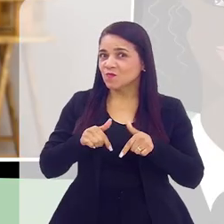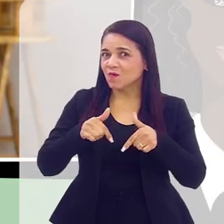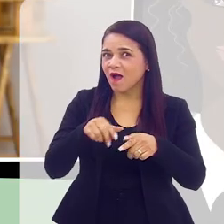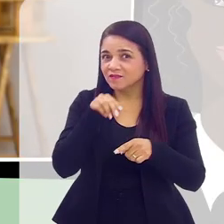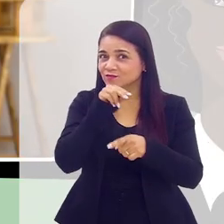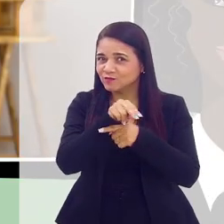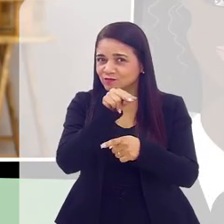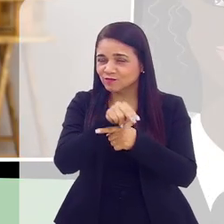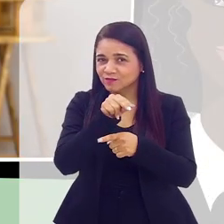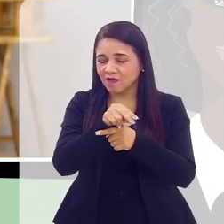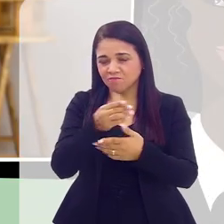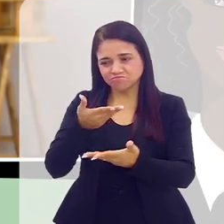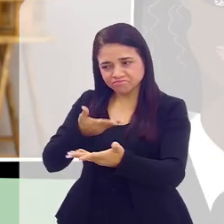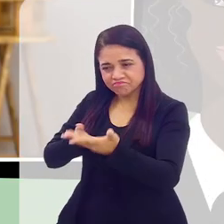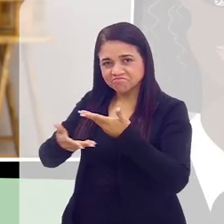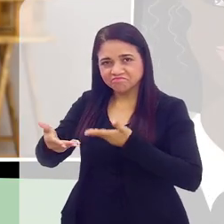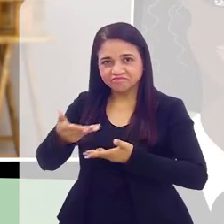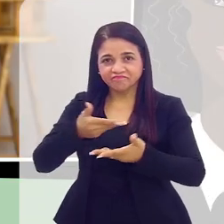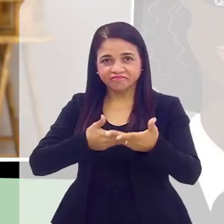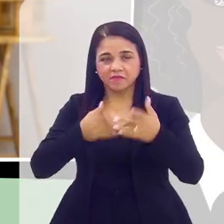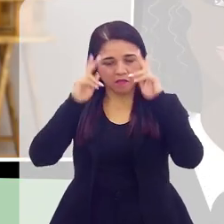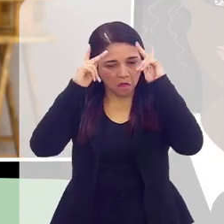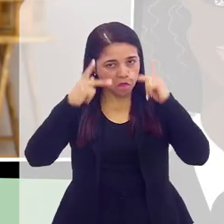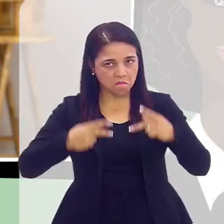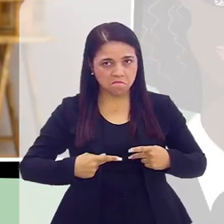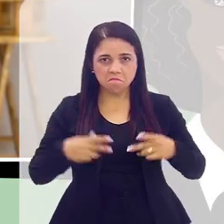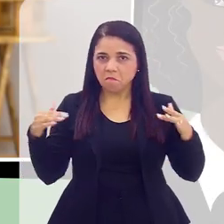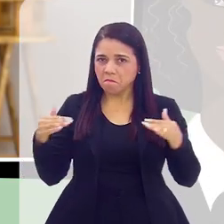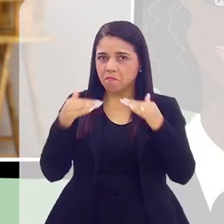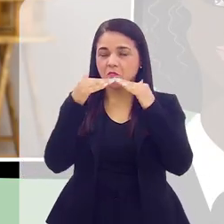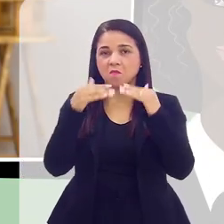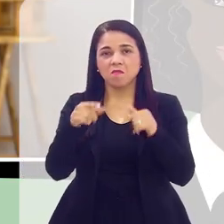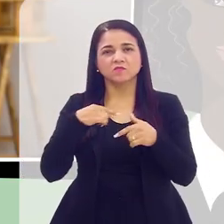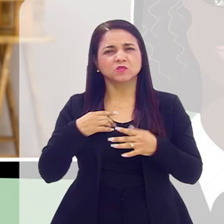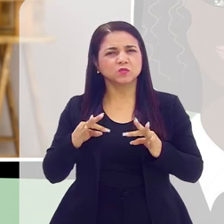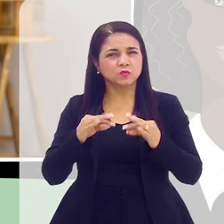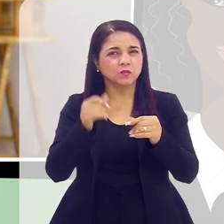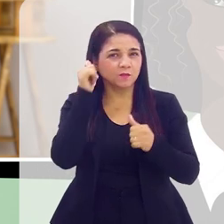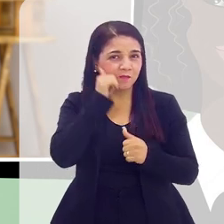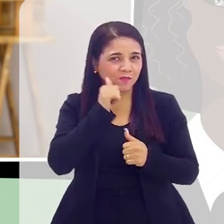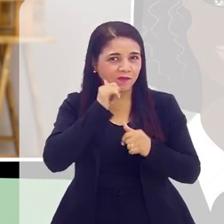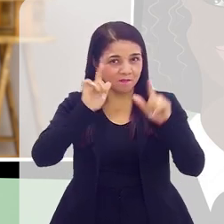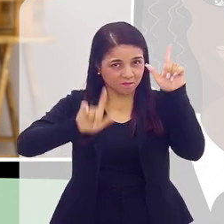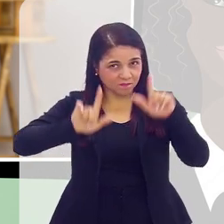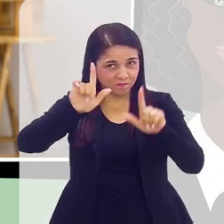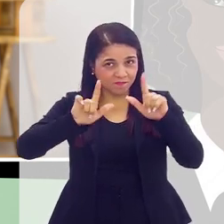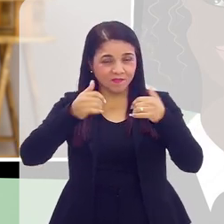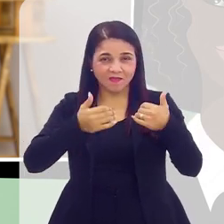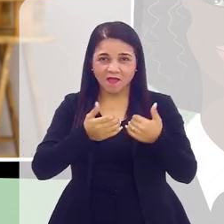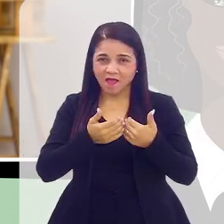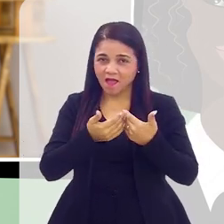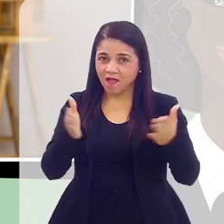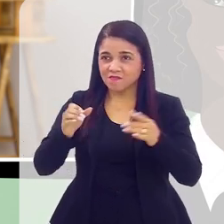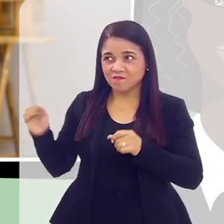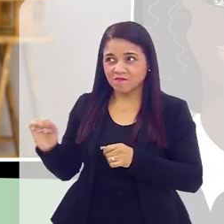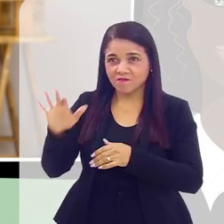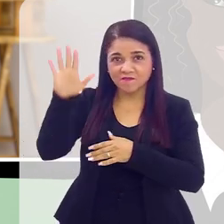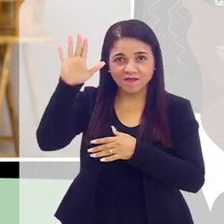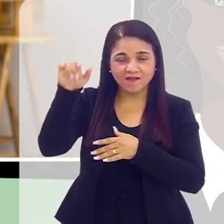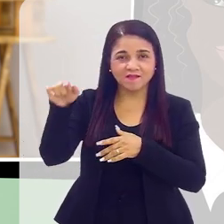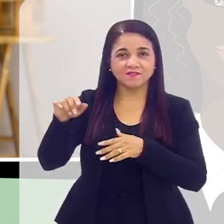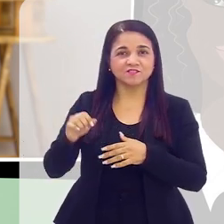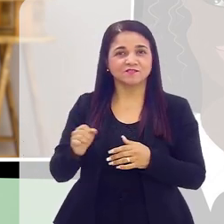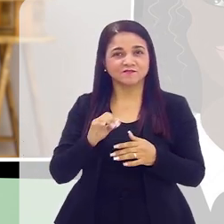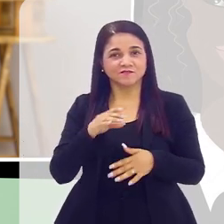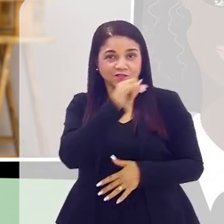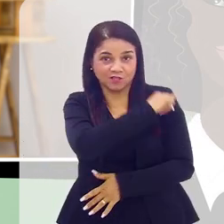O ato de cuidarmos uns dos outros é inerente ao ser humano. Por isso, hoje, o Toda Mulher abre as portas do coração das